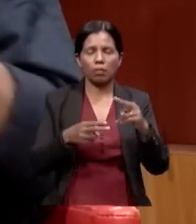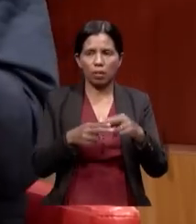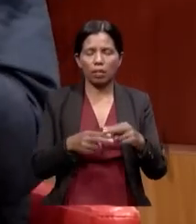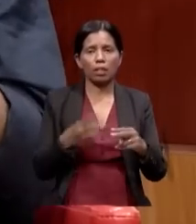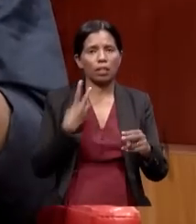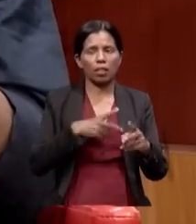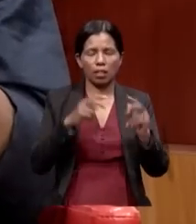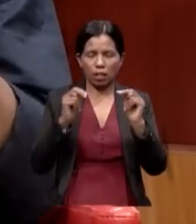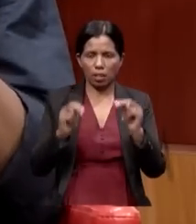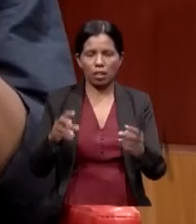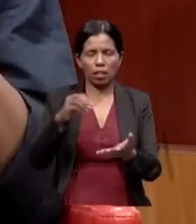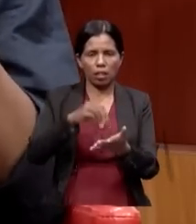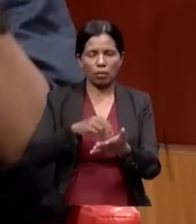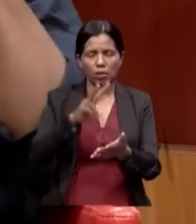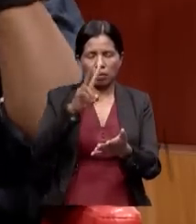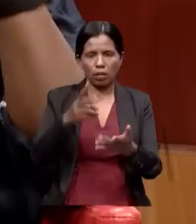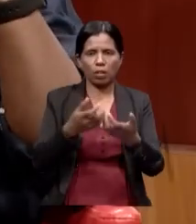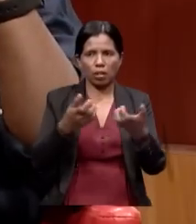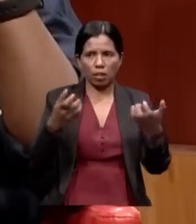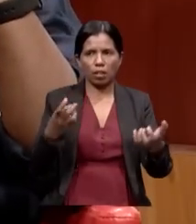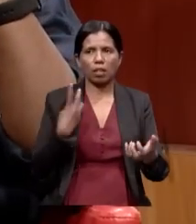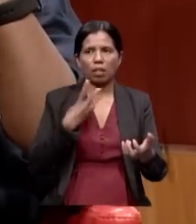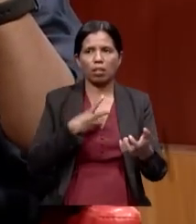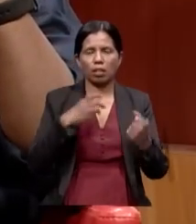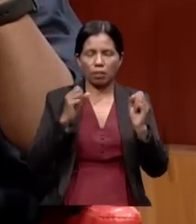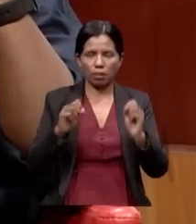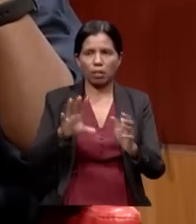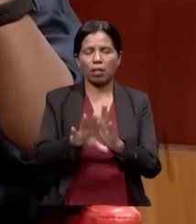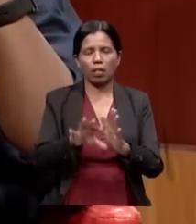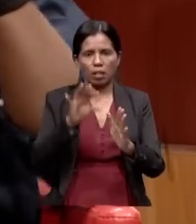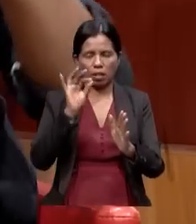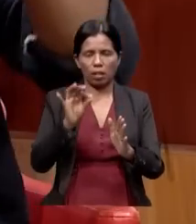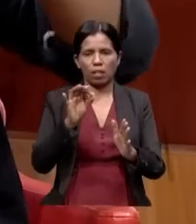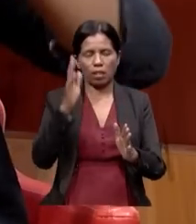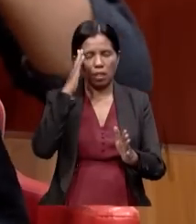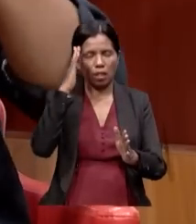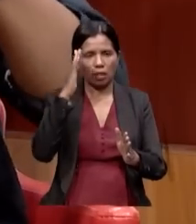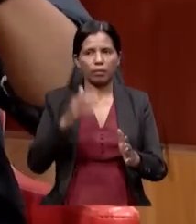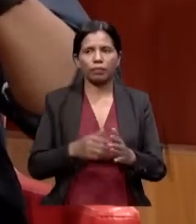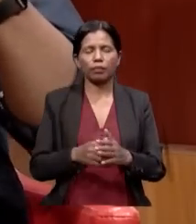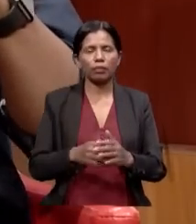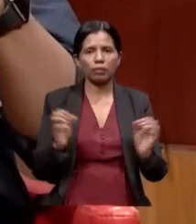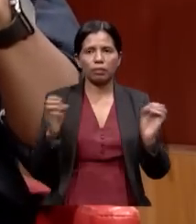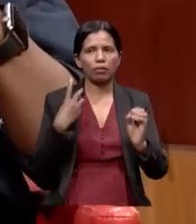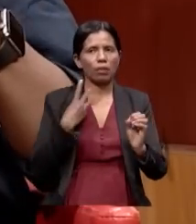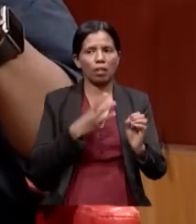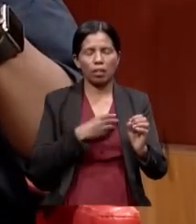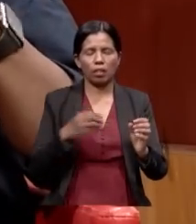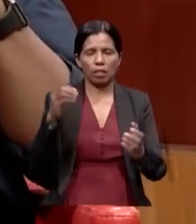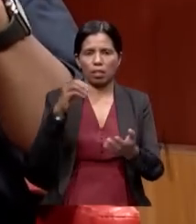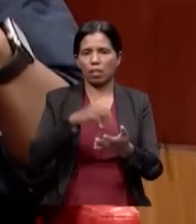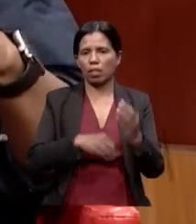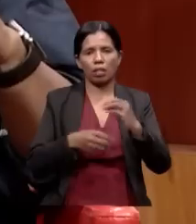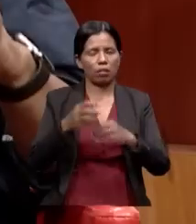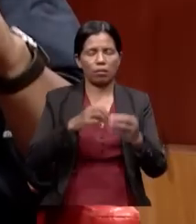que tau buat rua ne tem que keta para depois ita bete bele hetang solusang. Selai ita kaur malu dit.